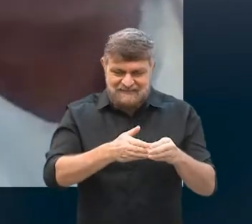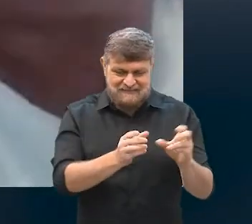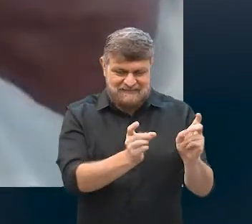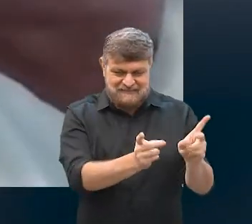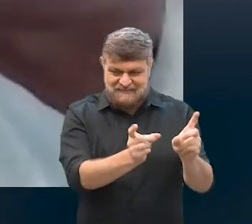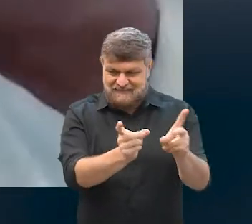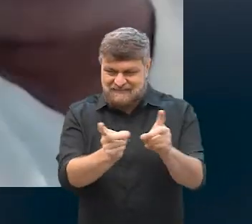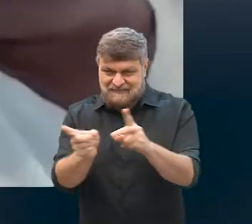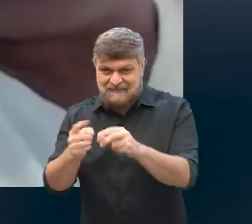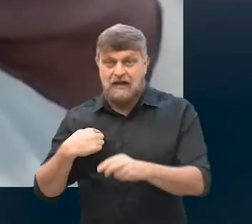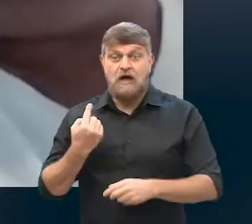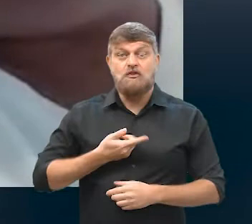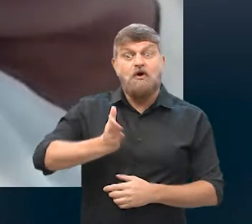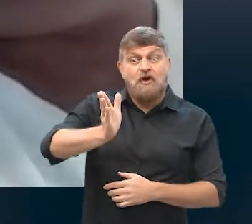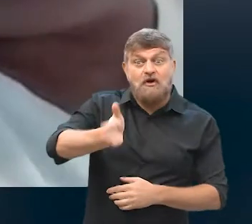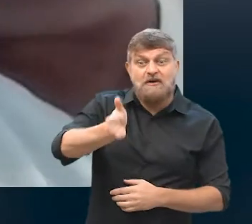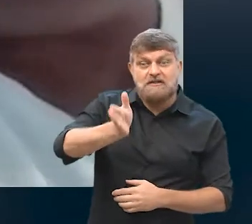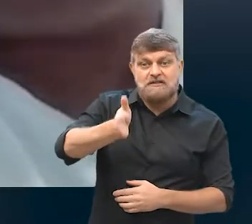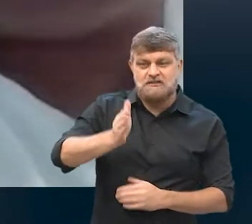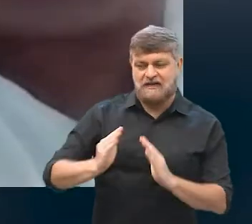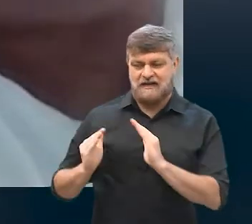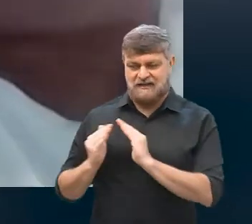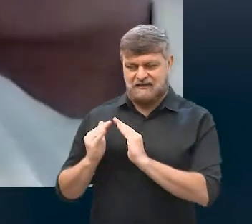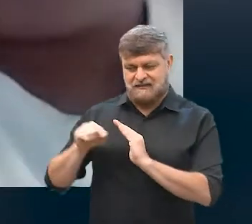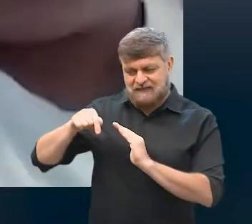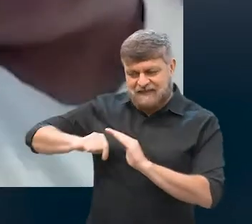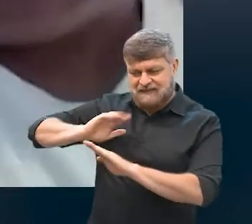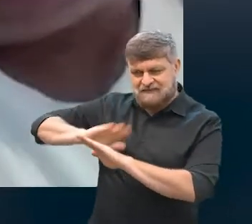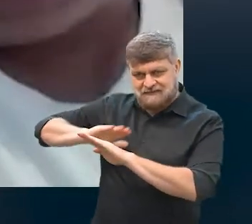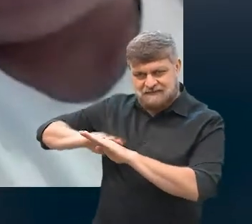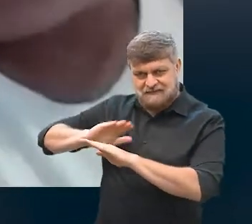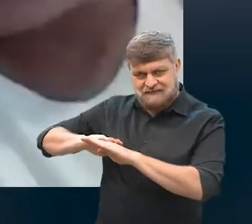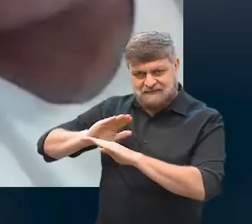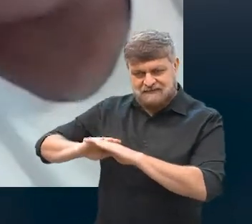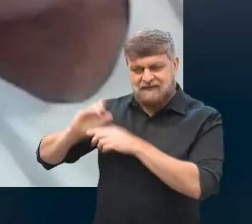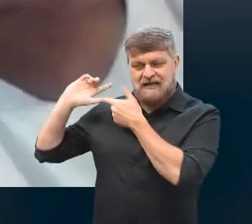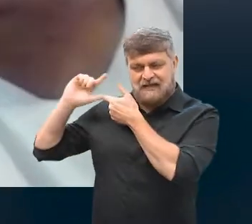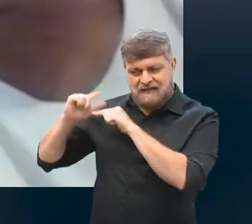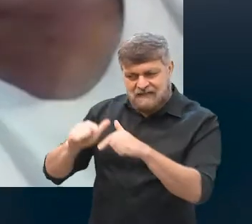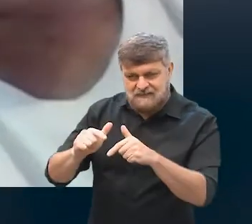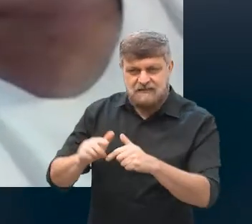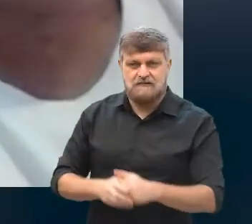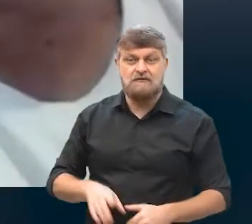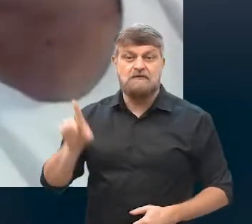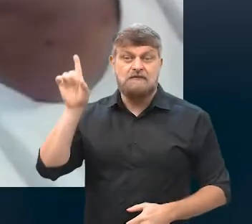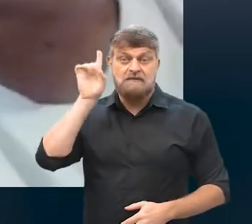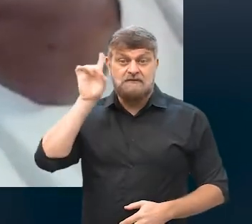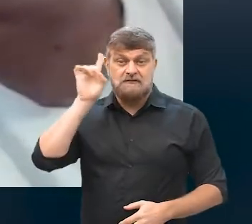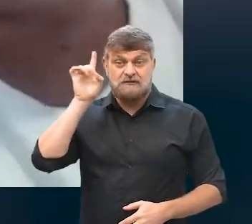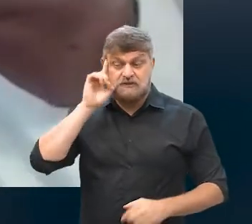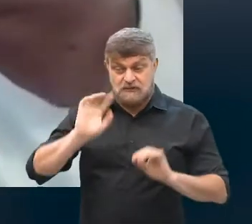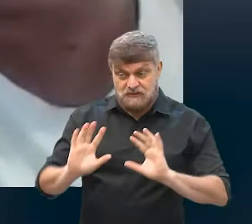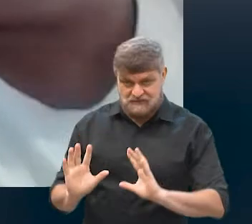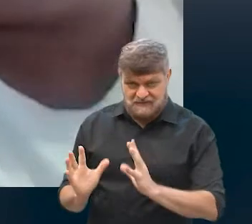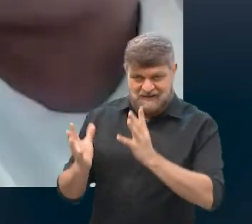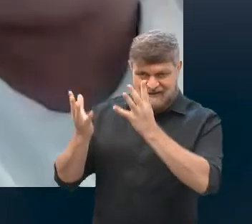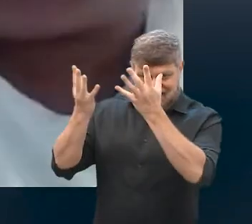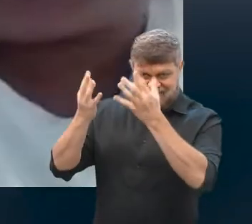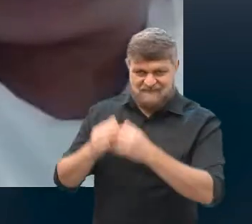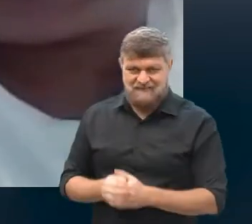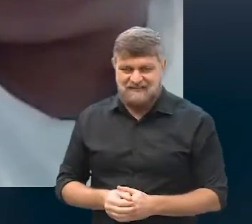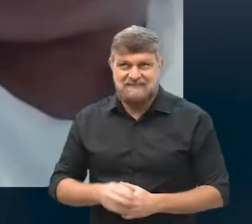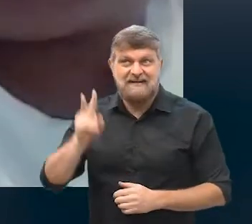já fazíamos aqui em casa, tradicionalmente, dos dias